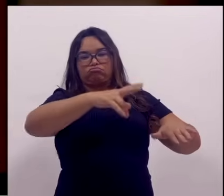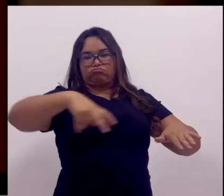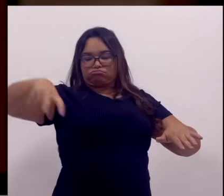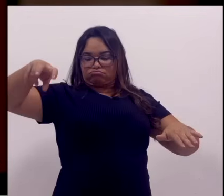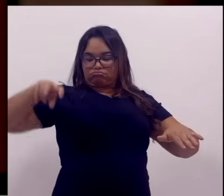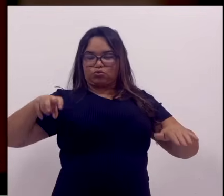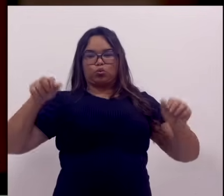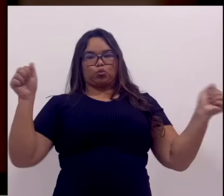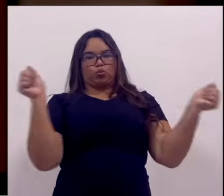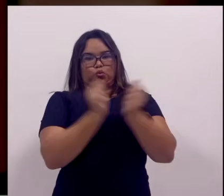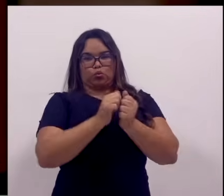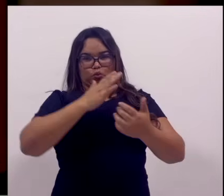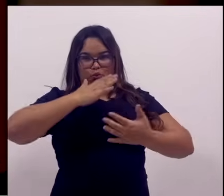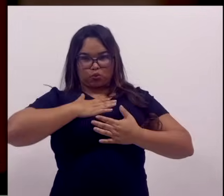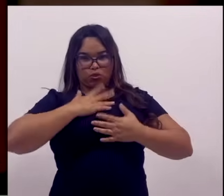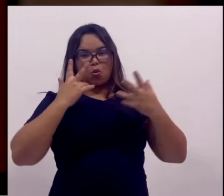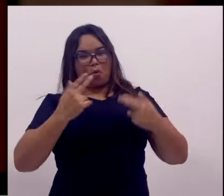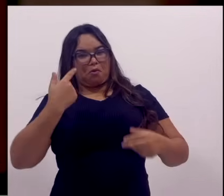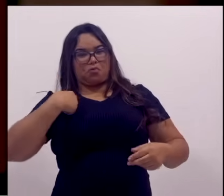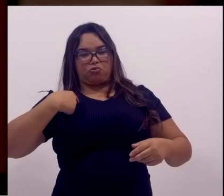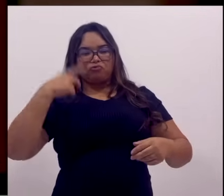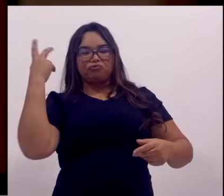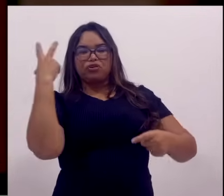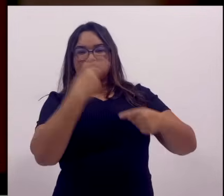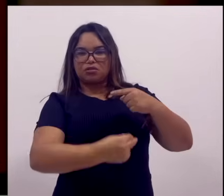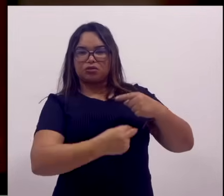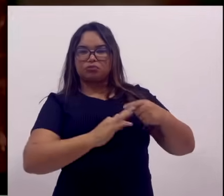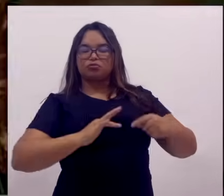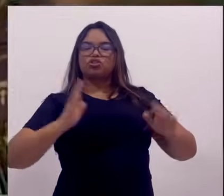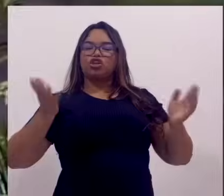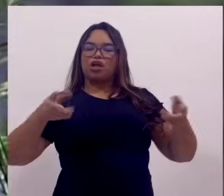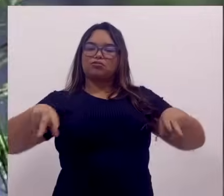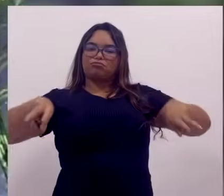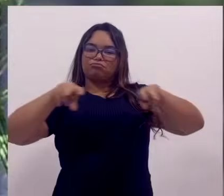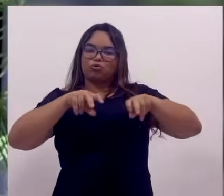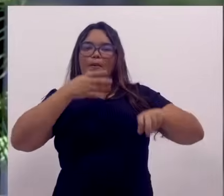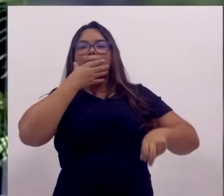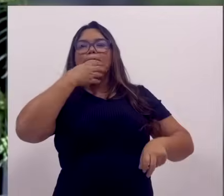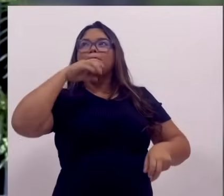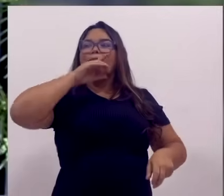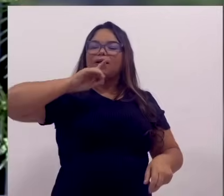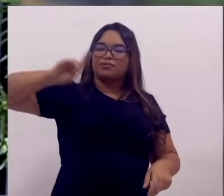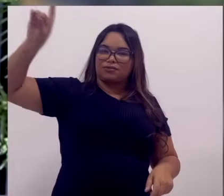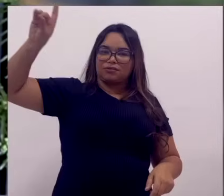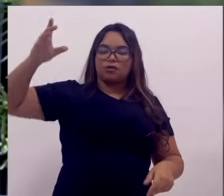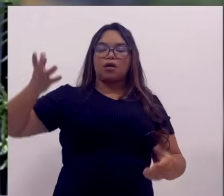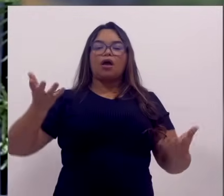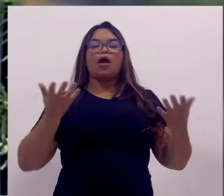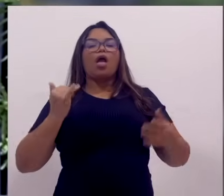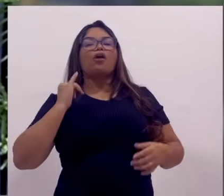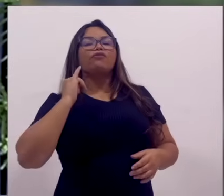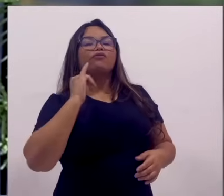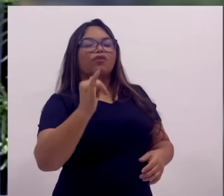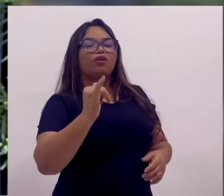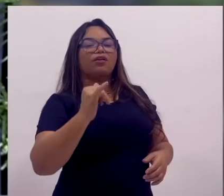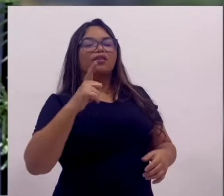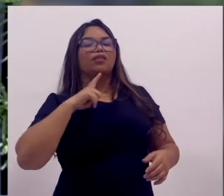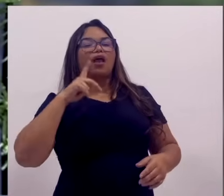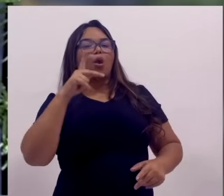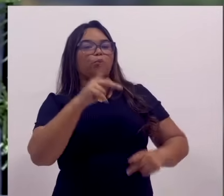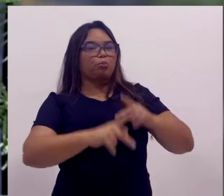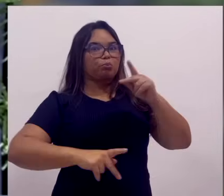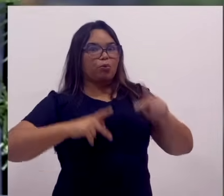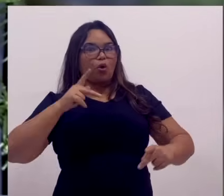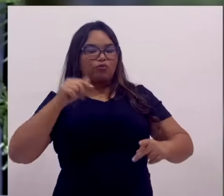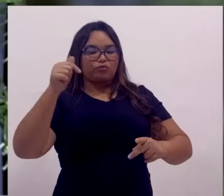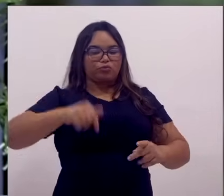trono. Assim como eu venci, estou sentado com meu Pai em seu trono. Essa é a história da igreja. Finalmente, eu tenho que lhes